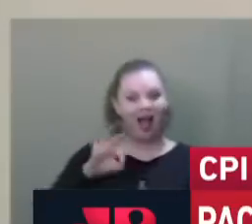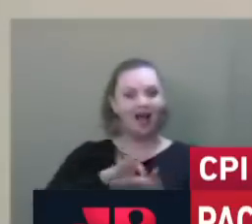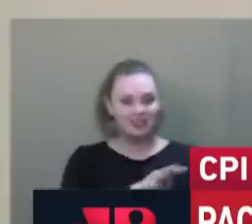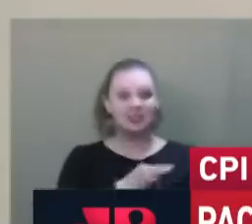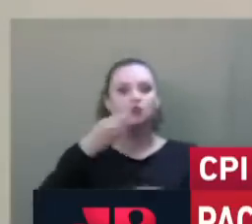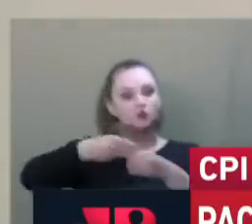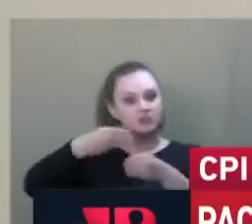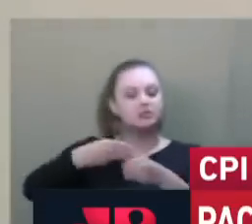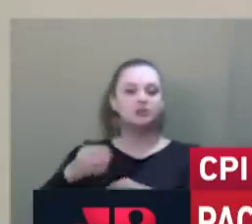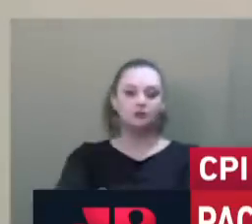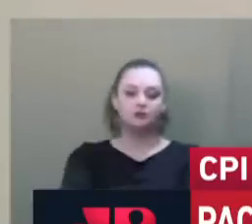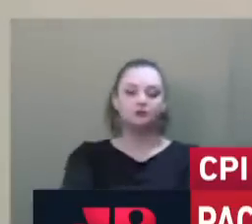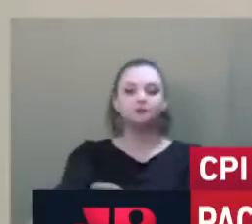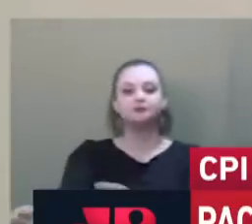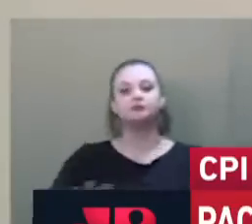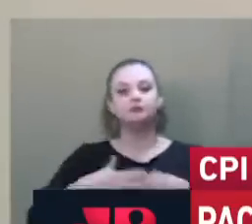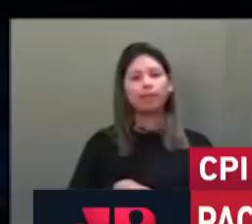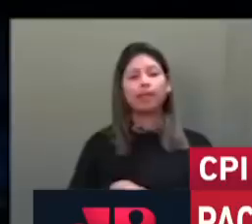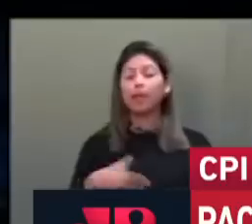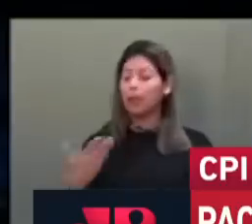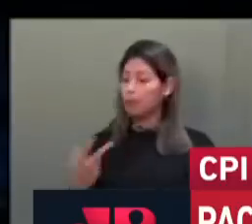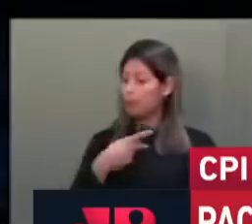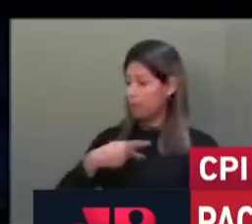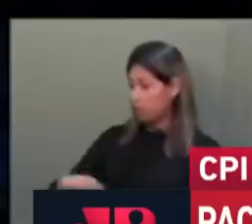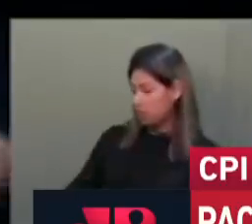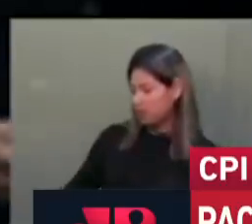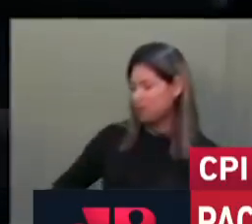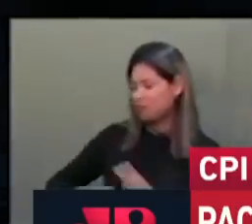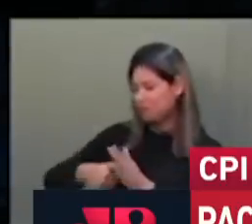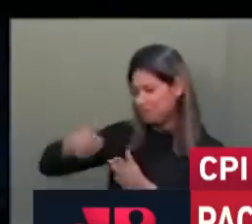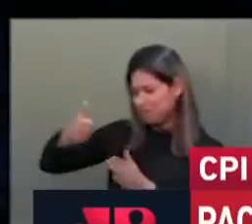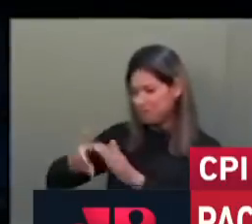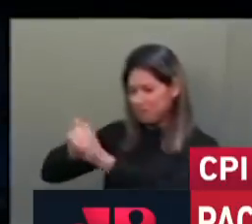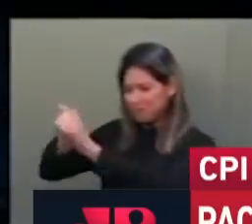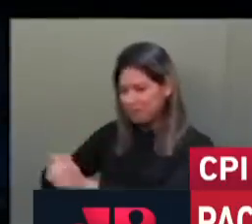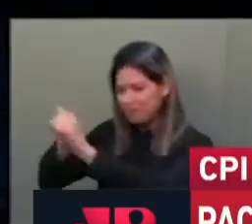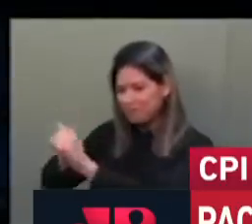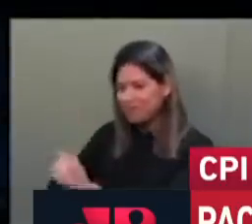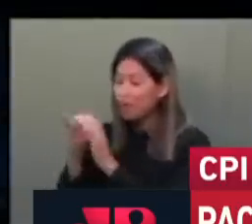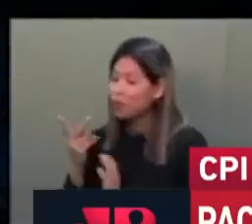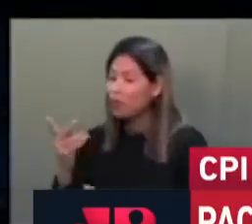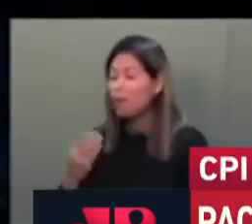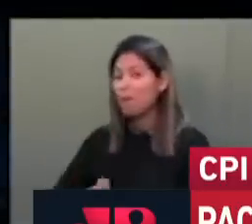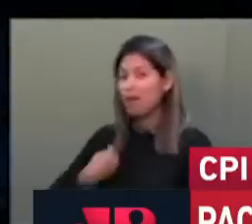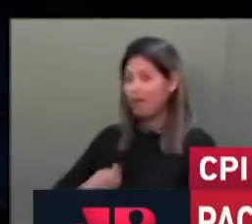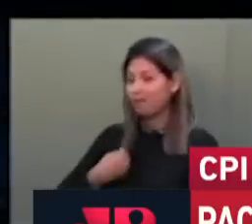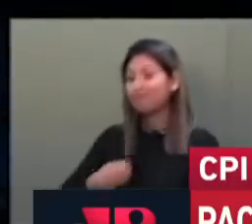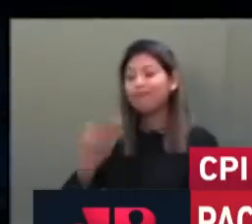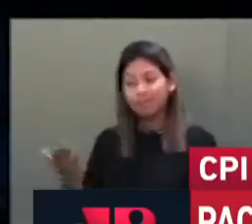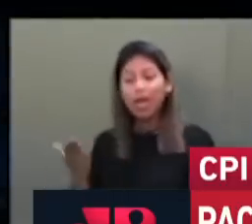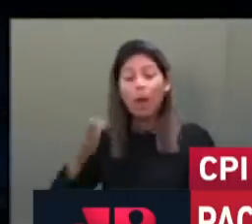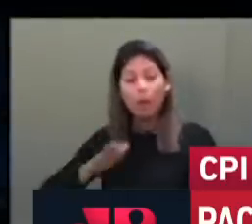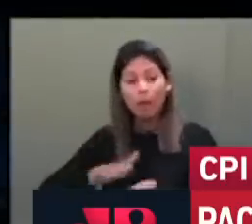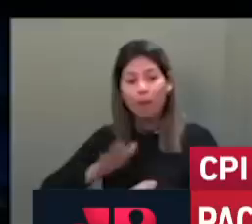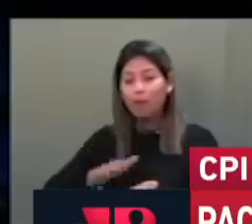para evitar possíveis danos da comissão. Uma estratégia adotada pelos governistas é pressionar Pacheco para